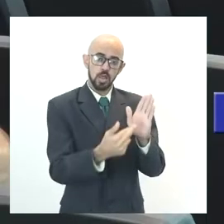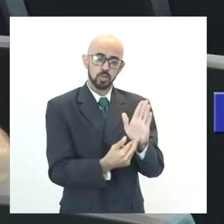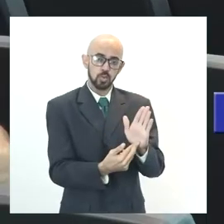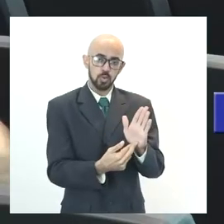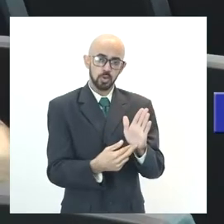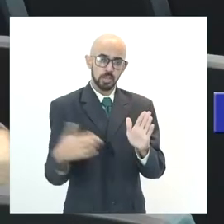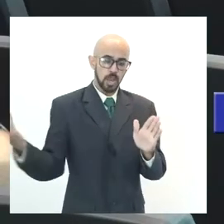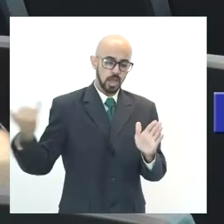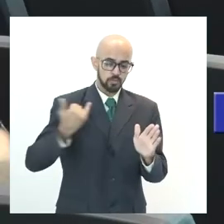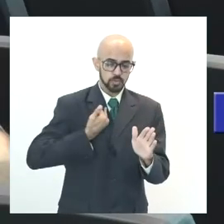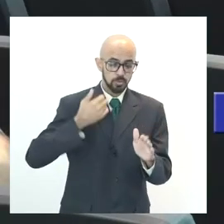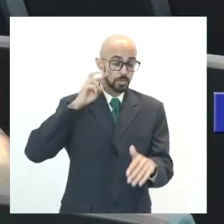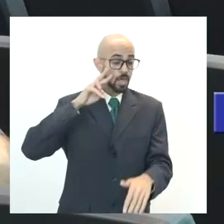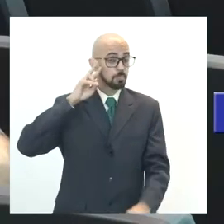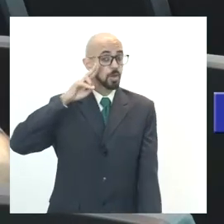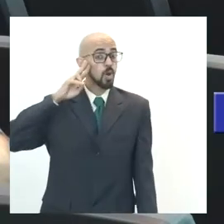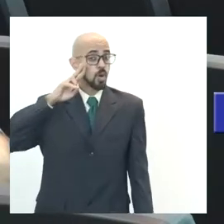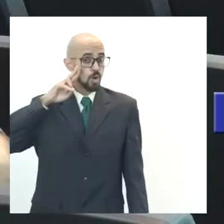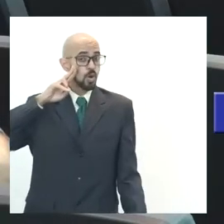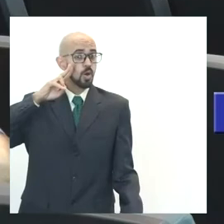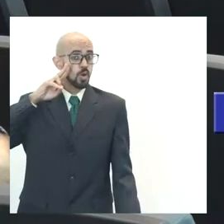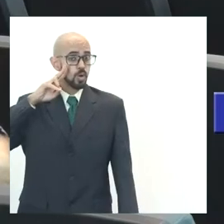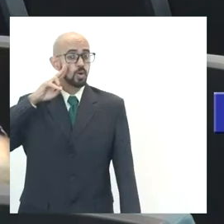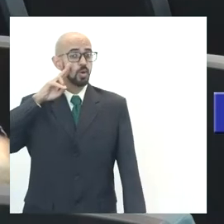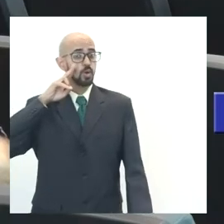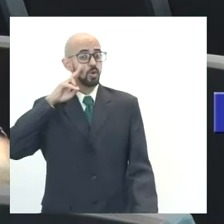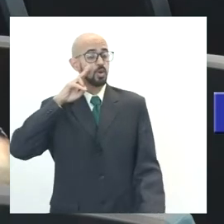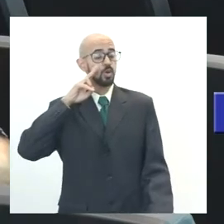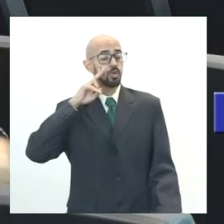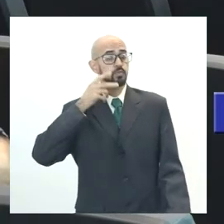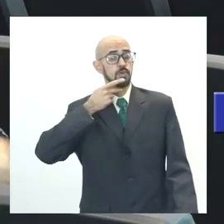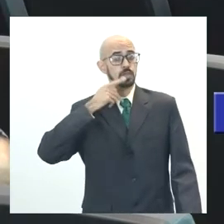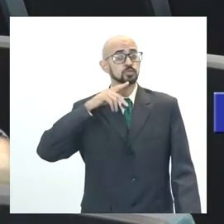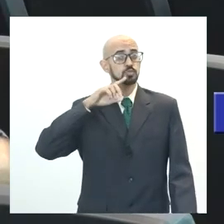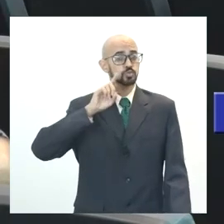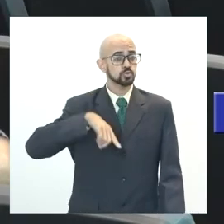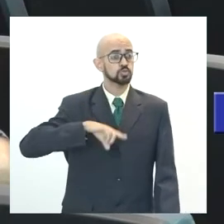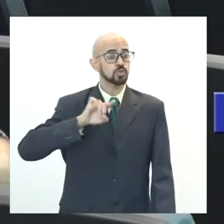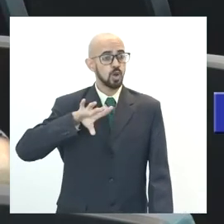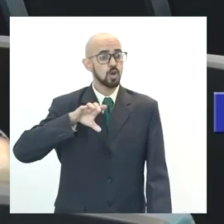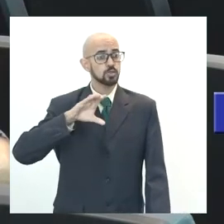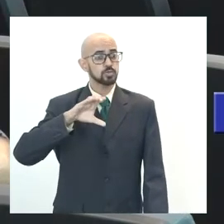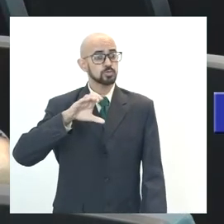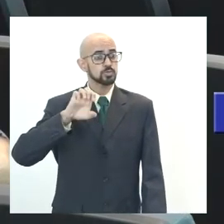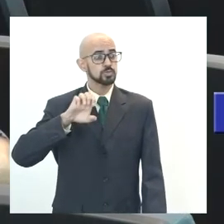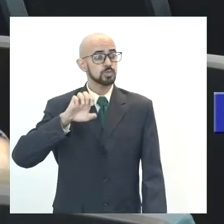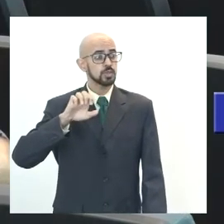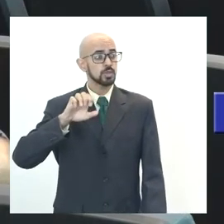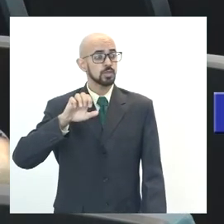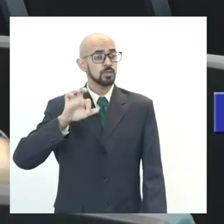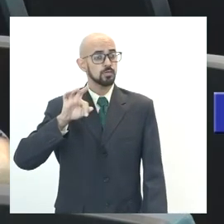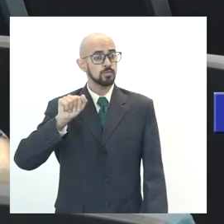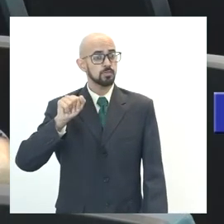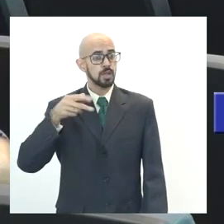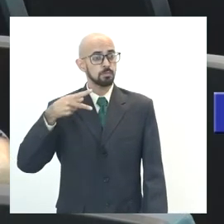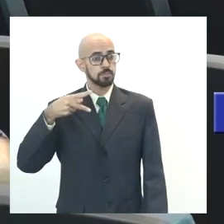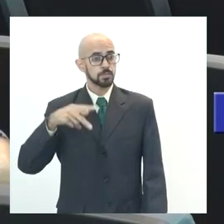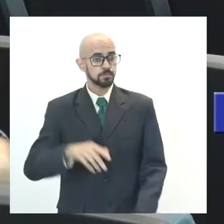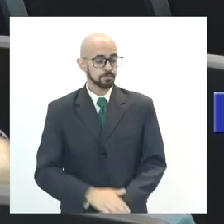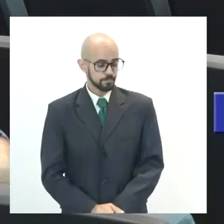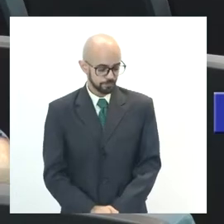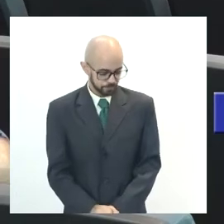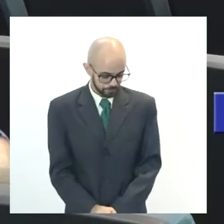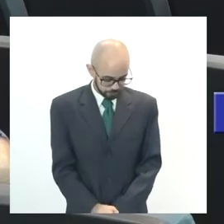lembrou tô te falando só nos que estão lá no cefap e isso me para trazer assim